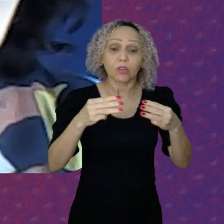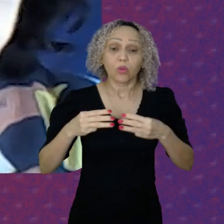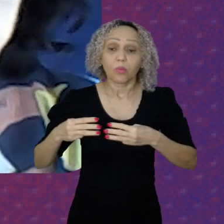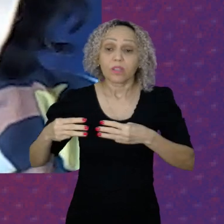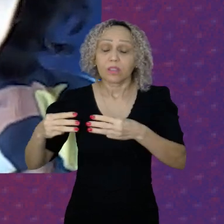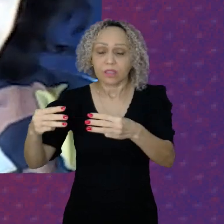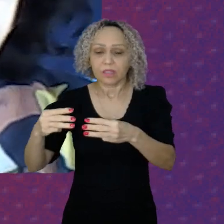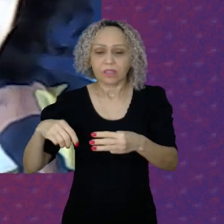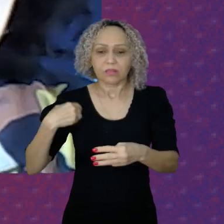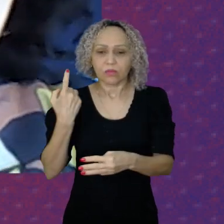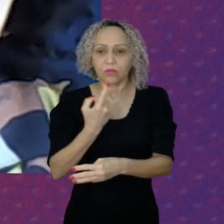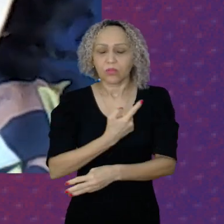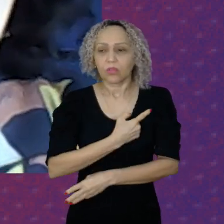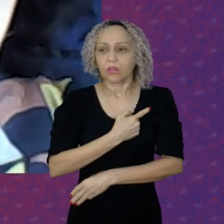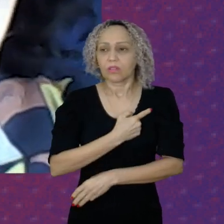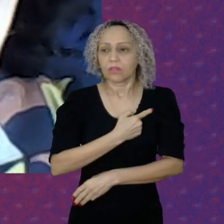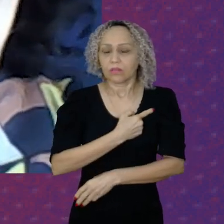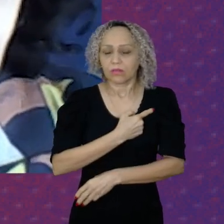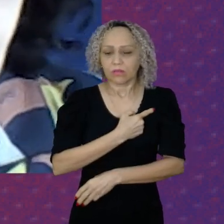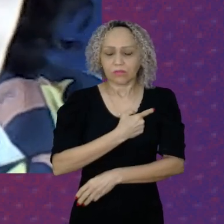nosso governo.